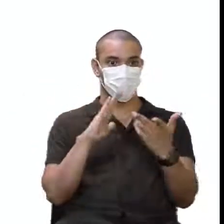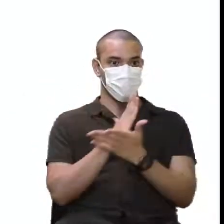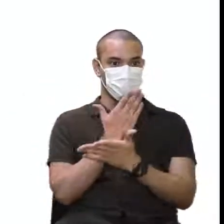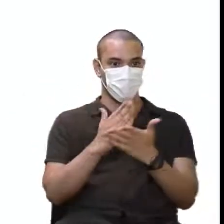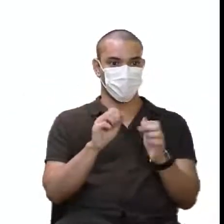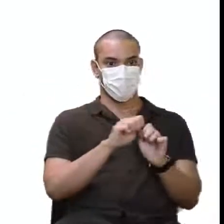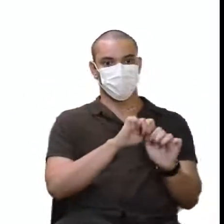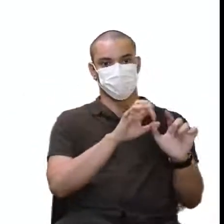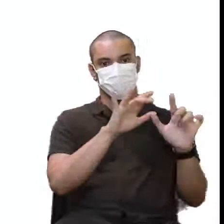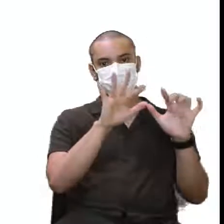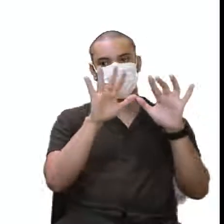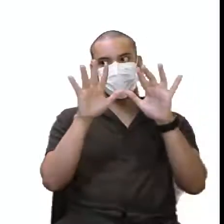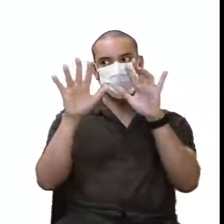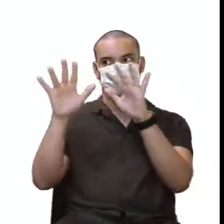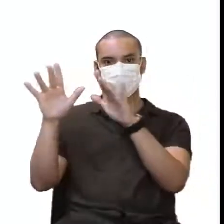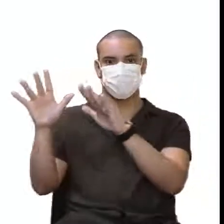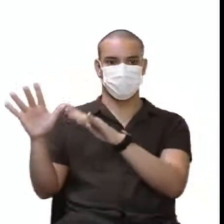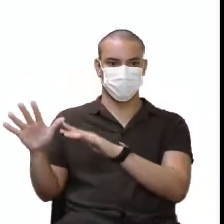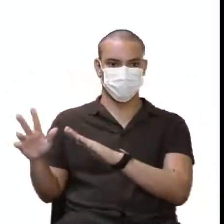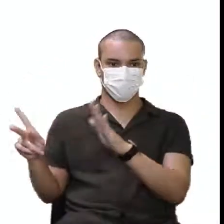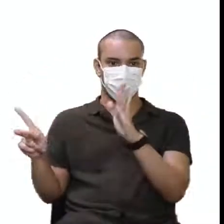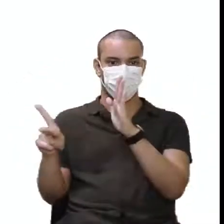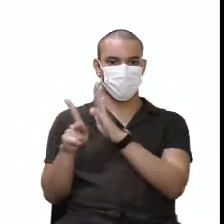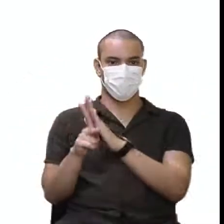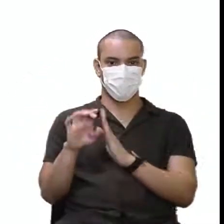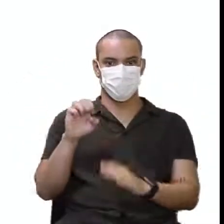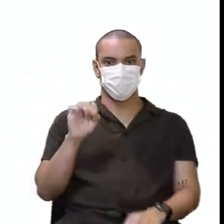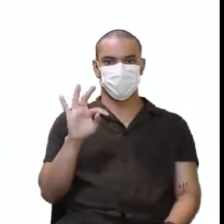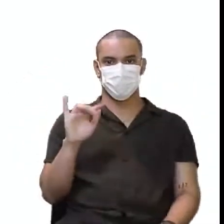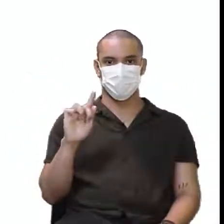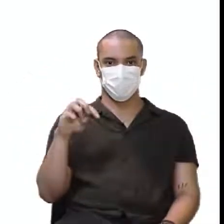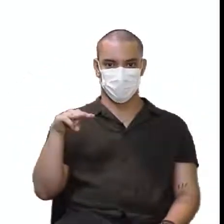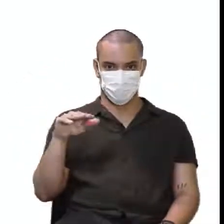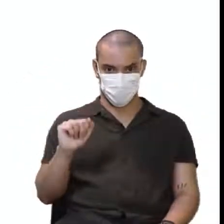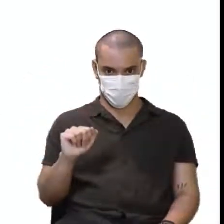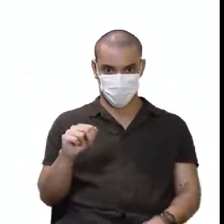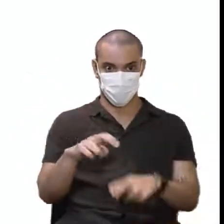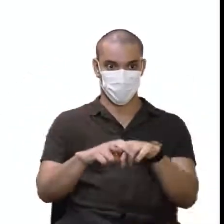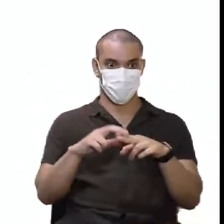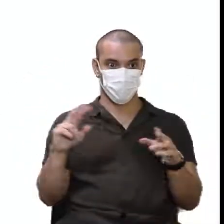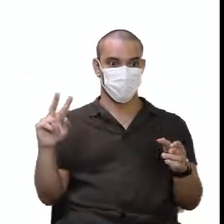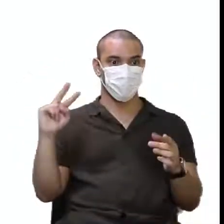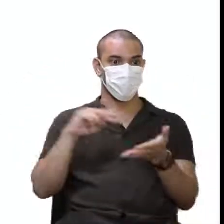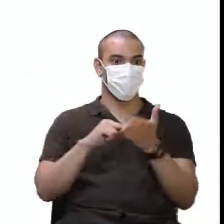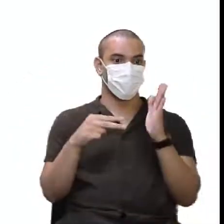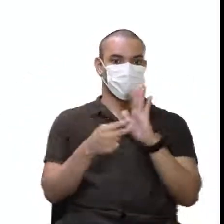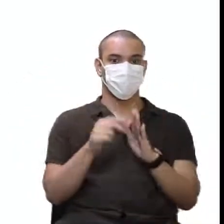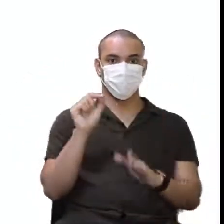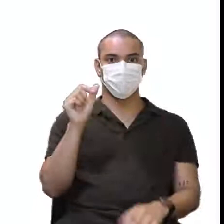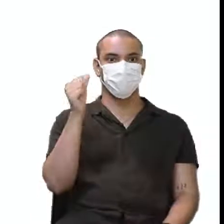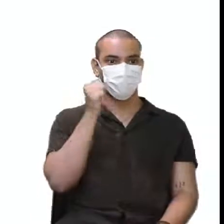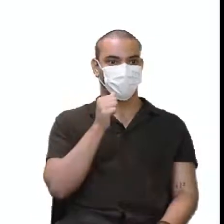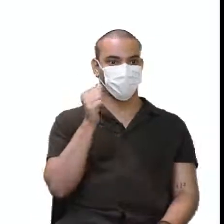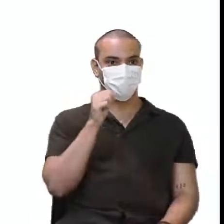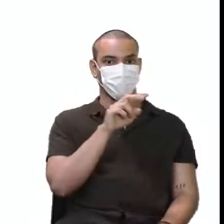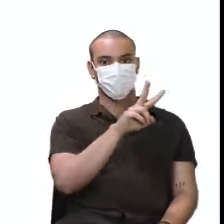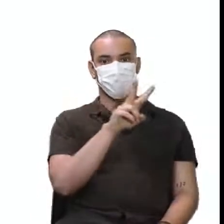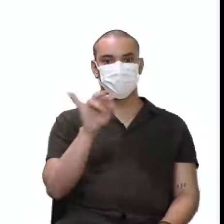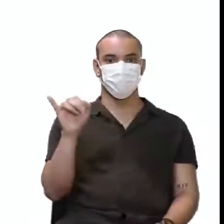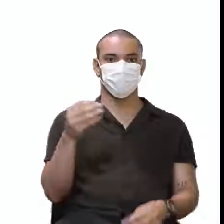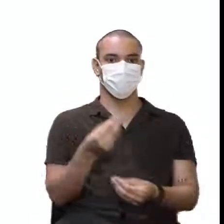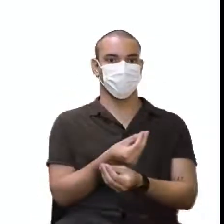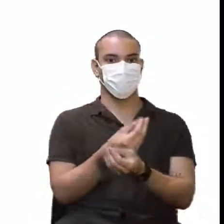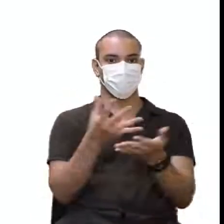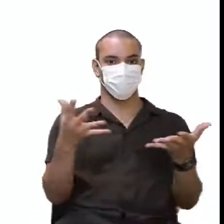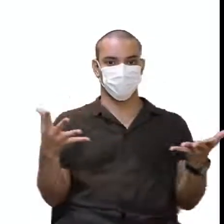caem aqui, ó, na abertura superior do estigma. E esse estigma, que corresponde à estrutura feminina, vai permitir